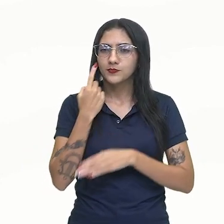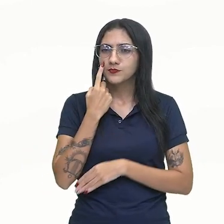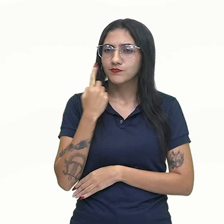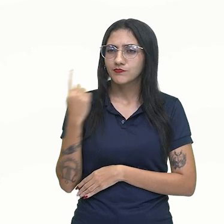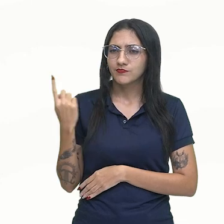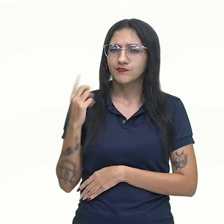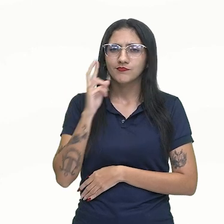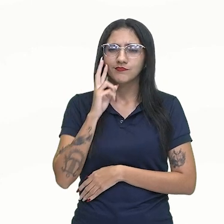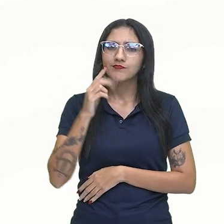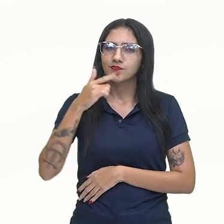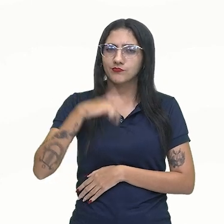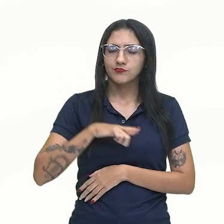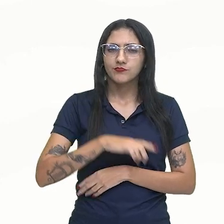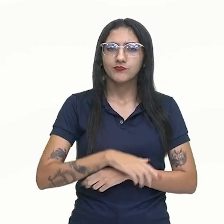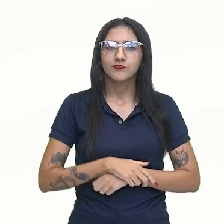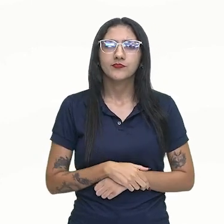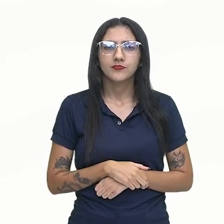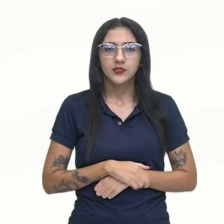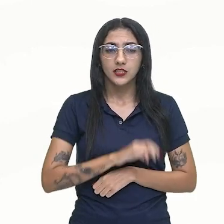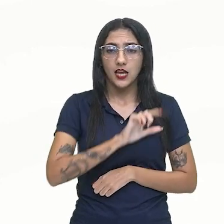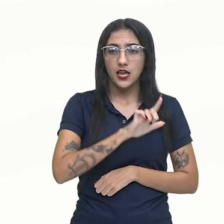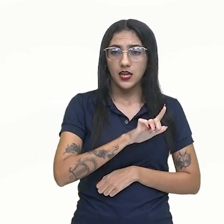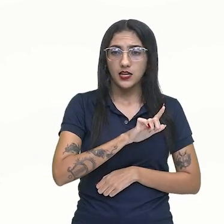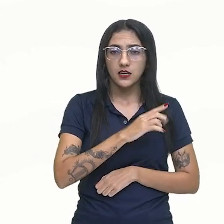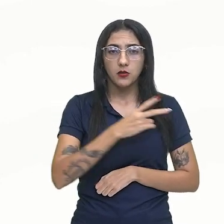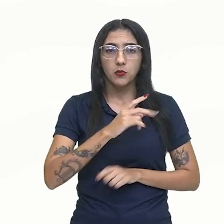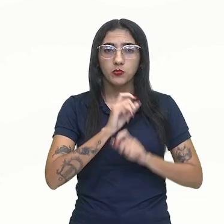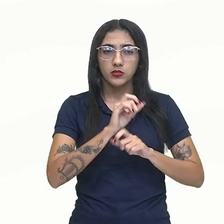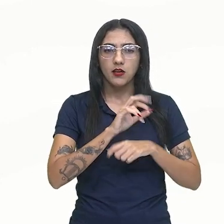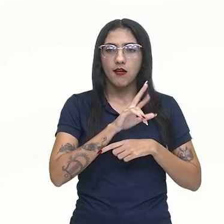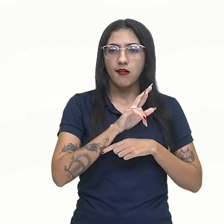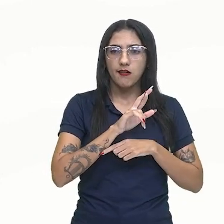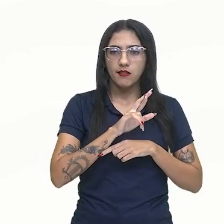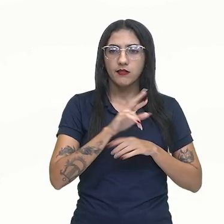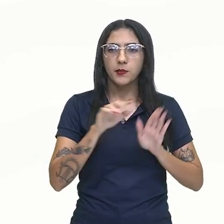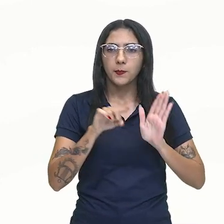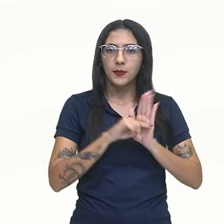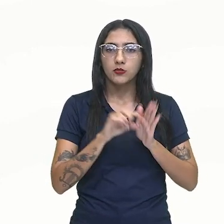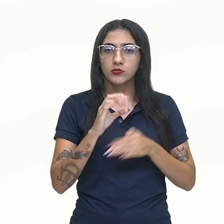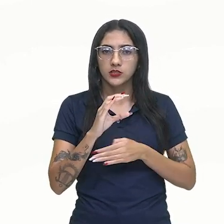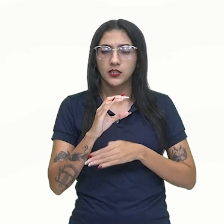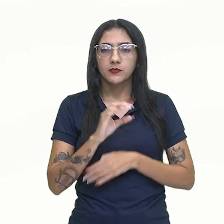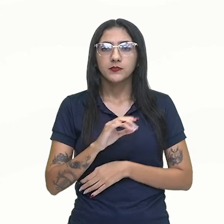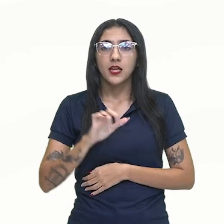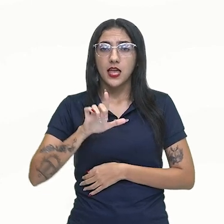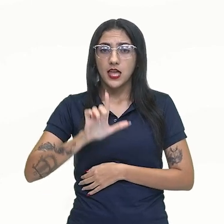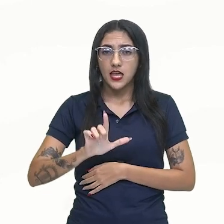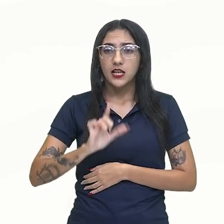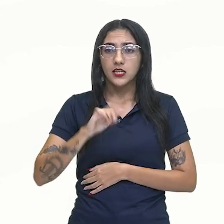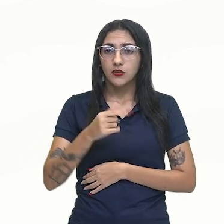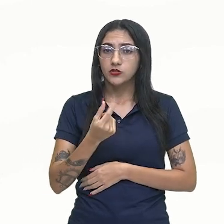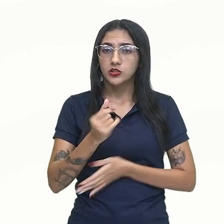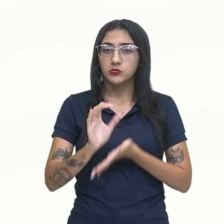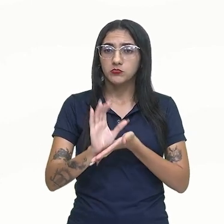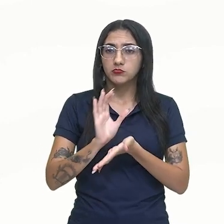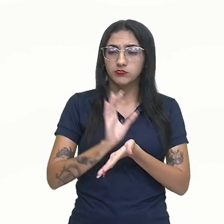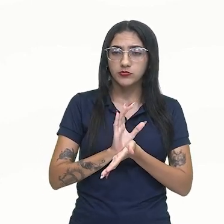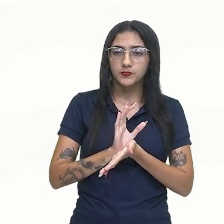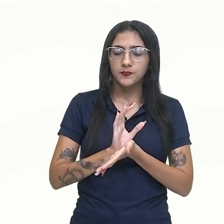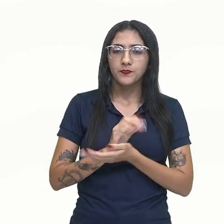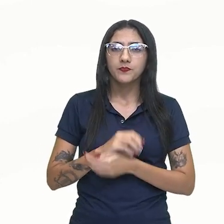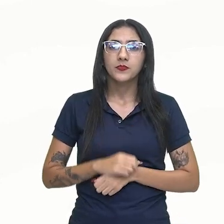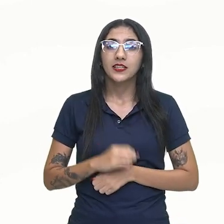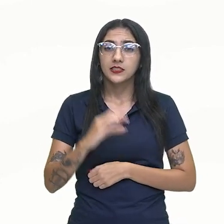falei anteriormente, né? L é igual a R menos C, onde L é o lucro, C é o custo